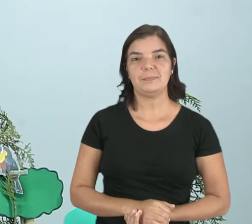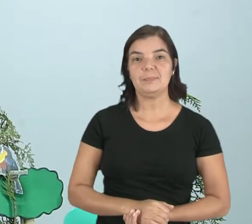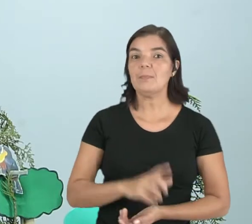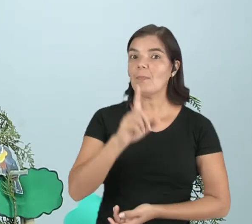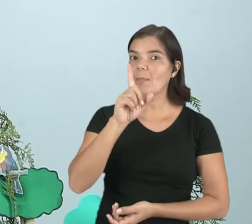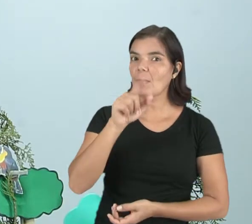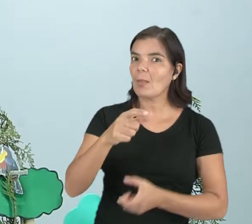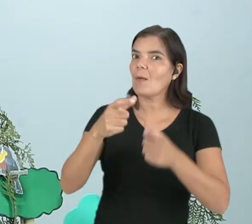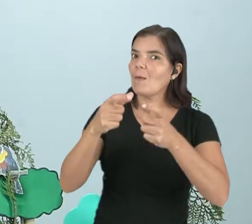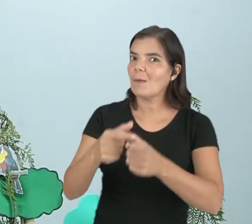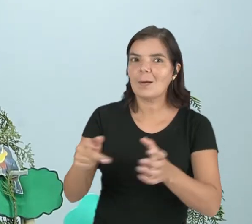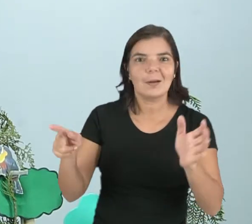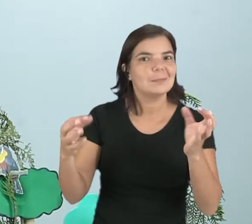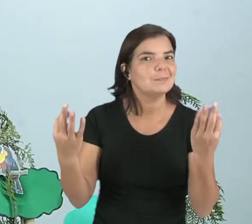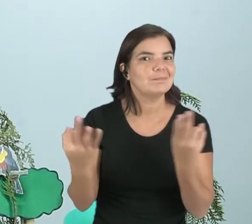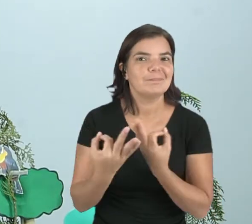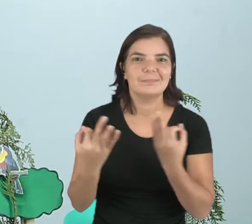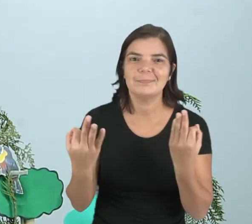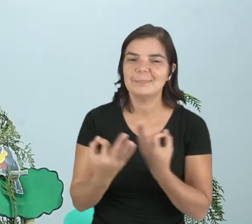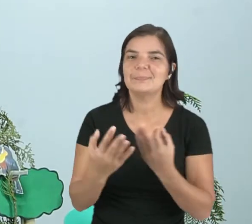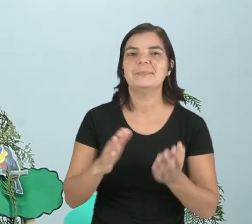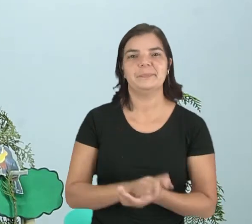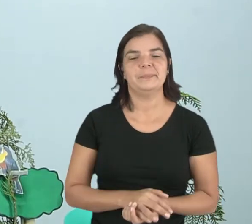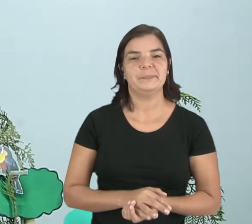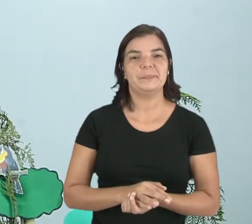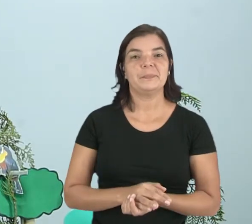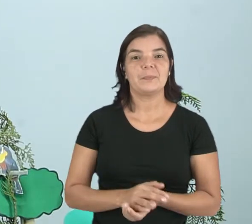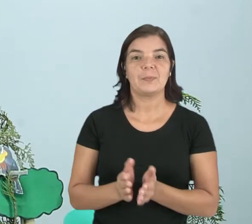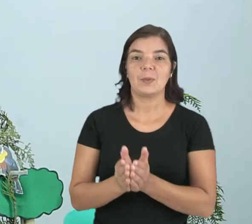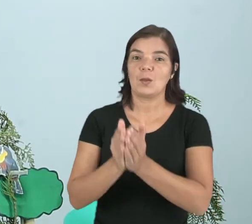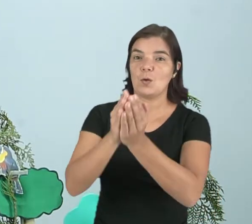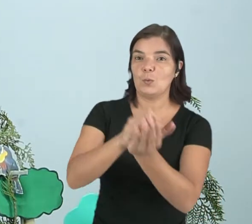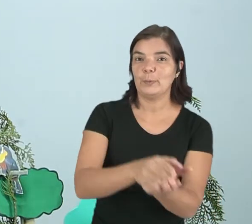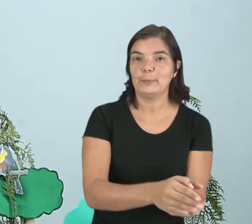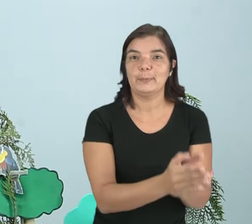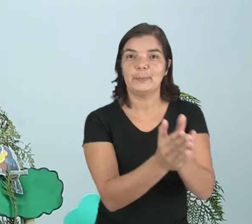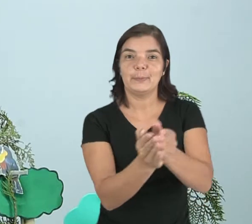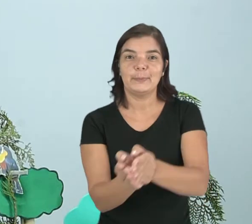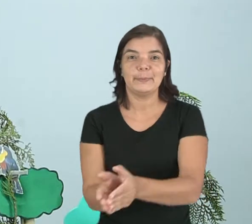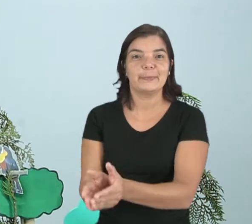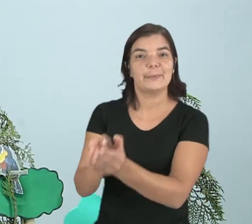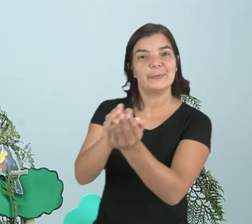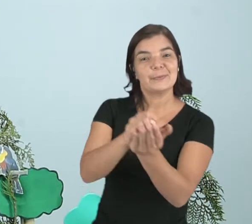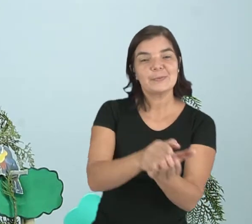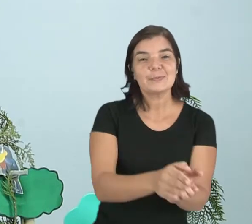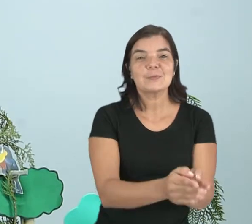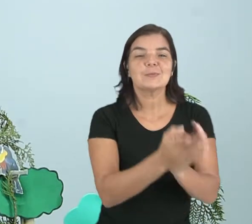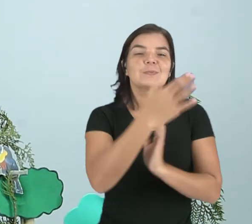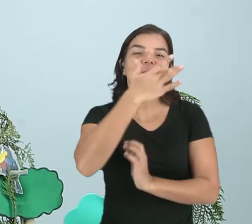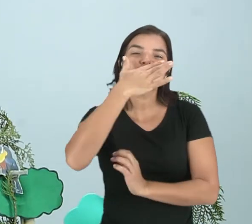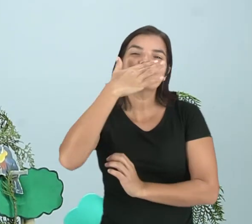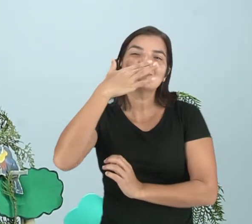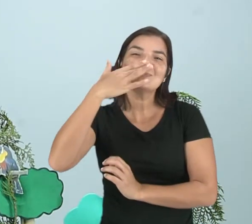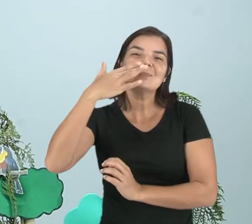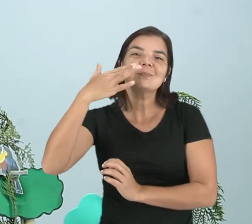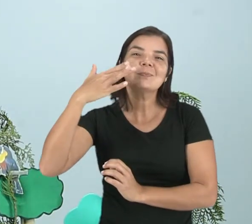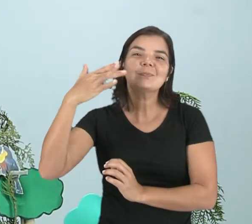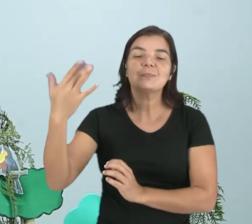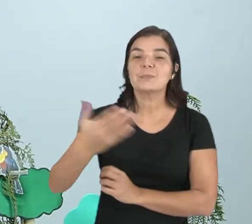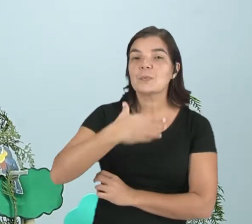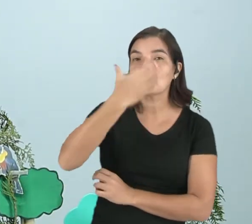É o lugar ideal. No balanço das águas, com cheiro